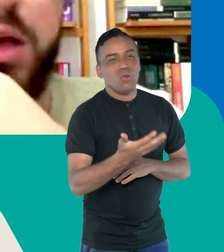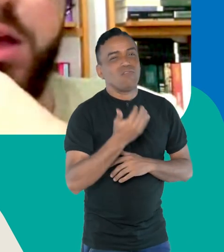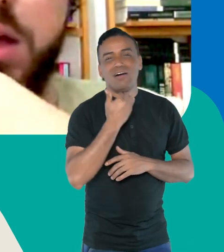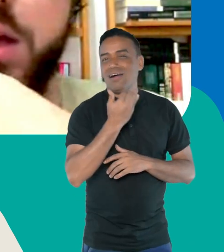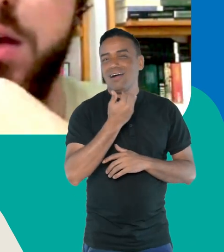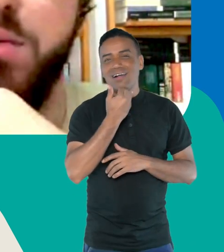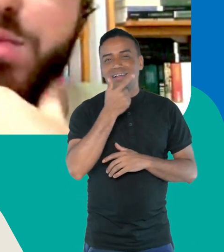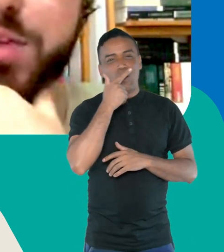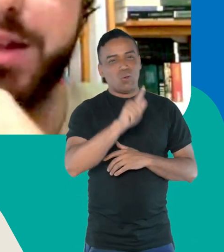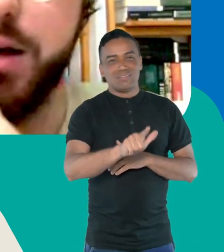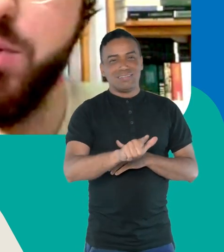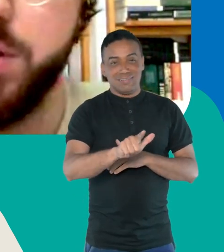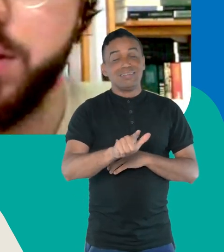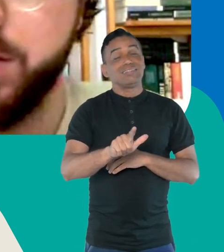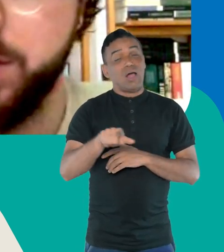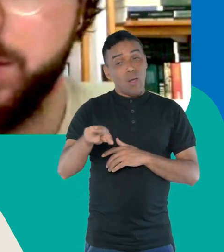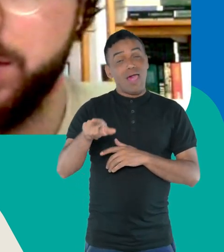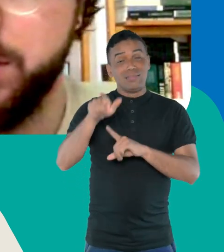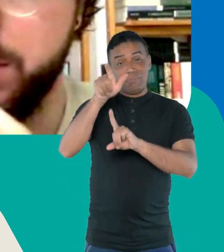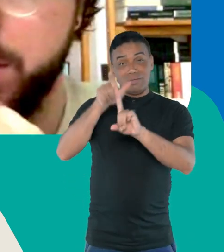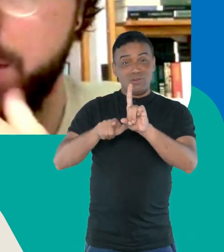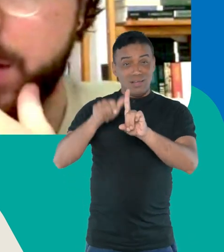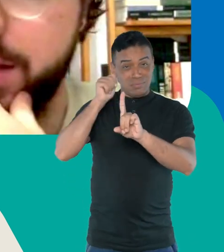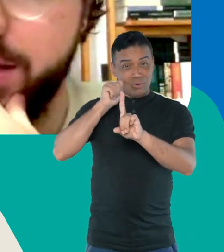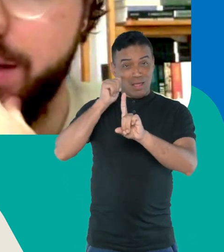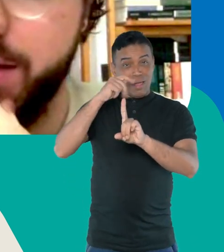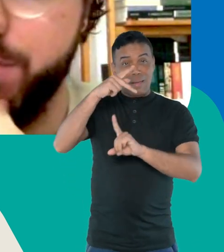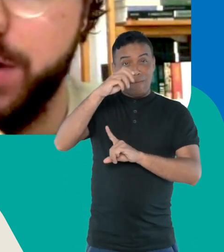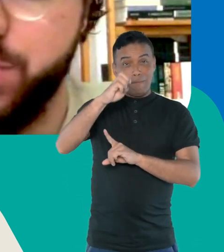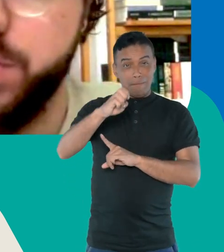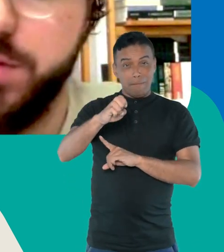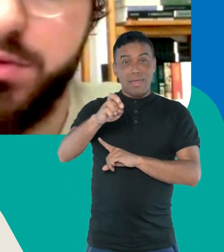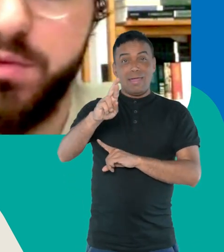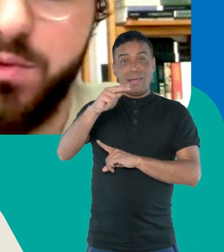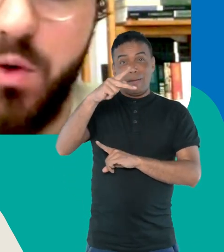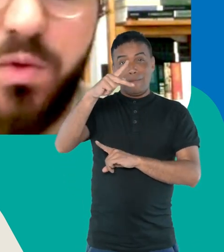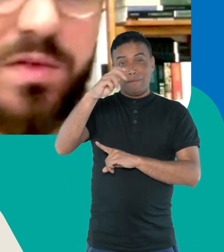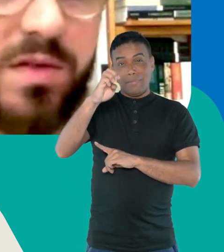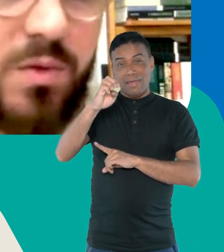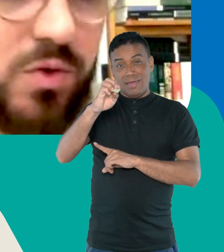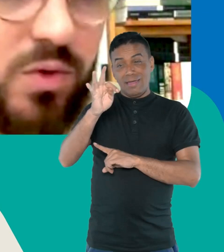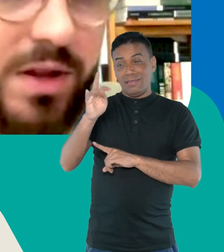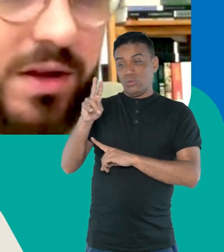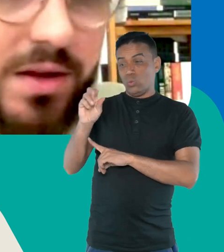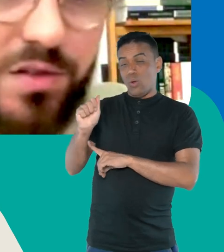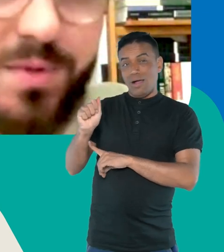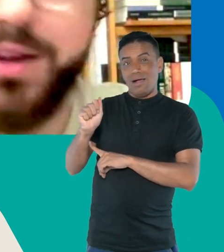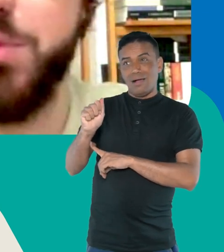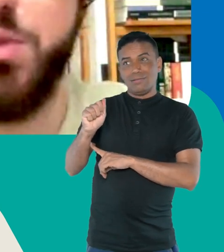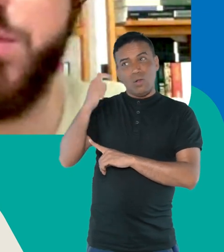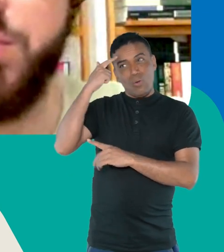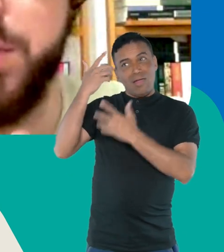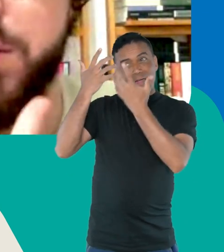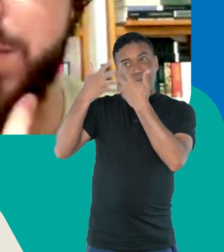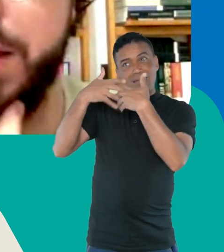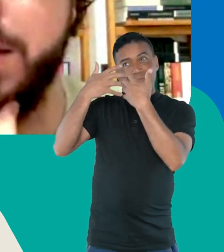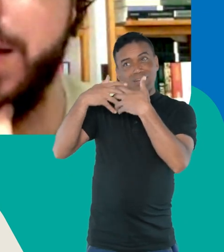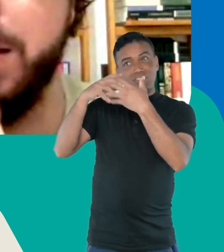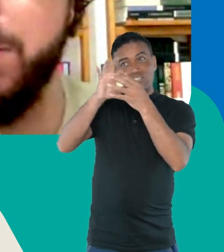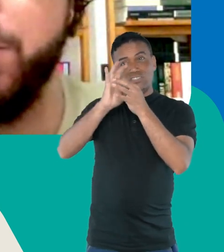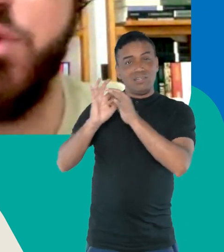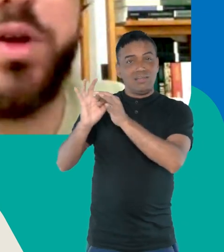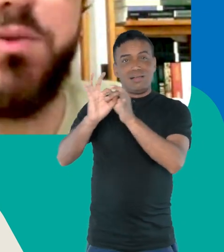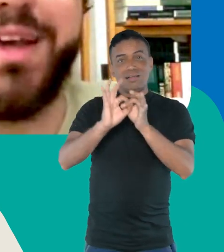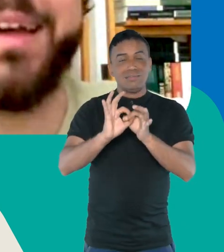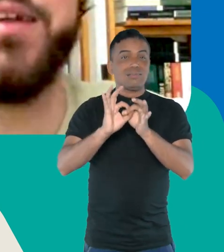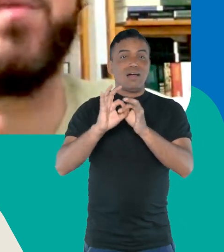de um final que refletisse com toda, de maneira absoluta,